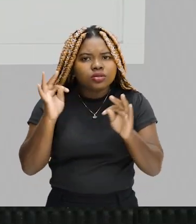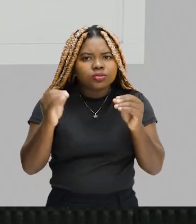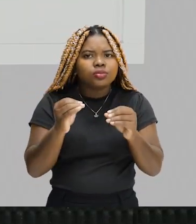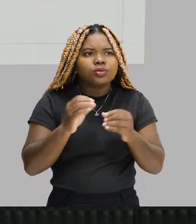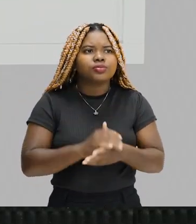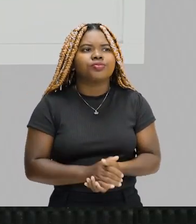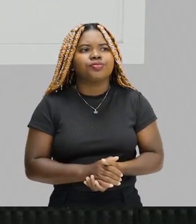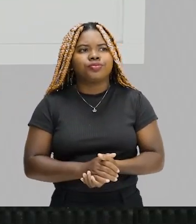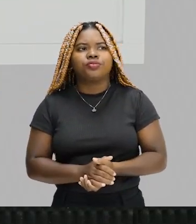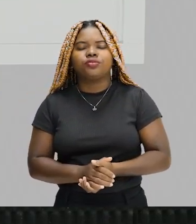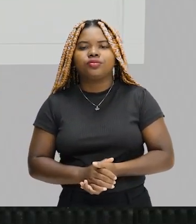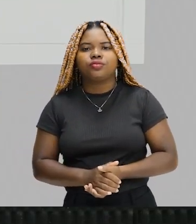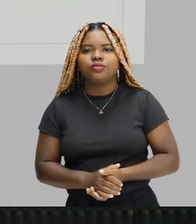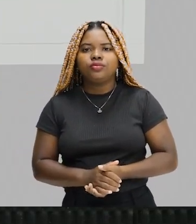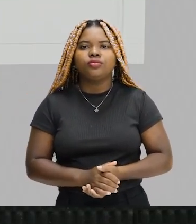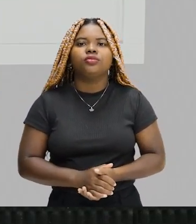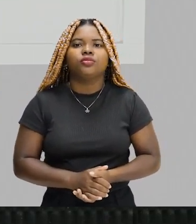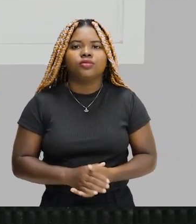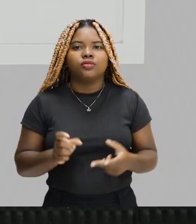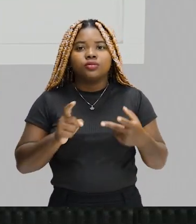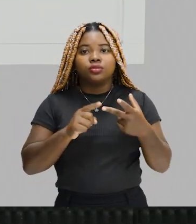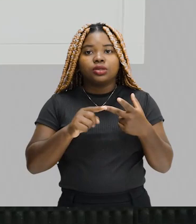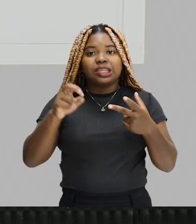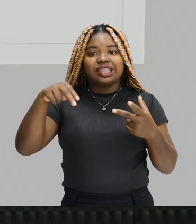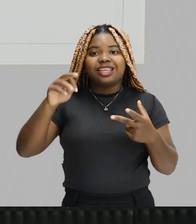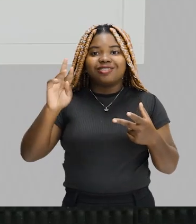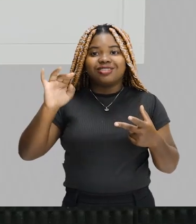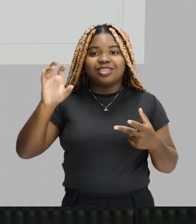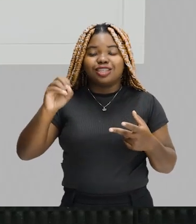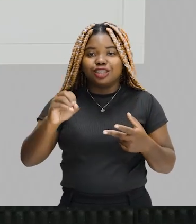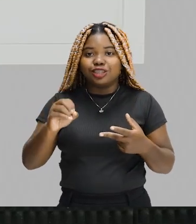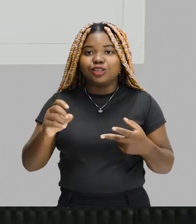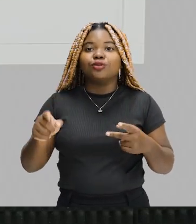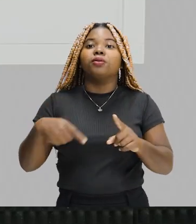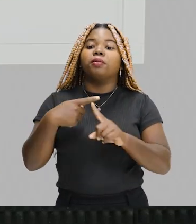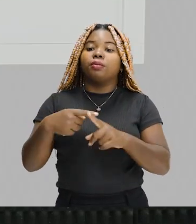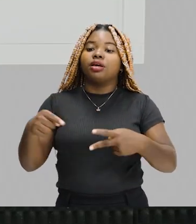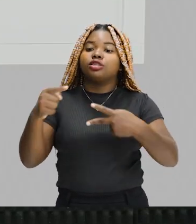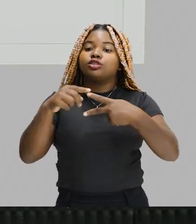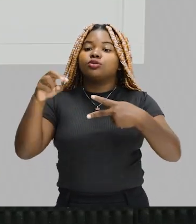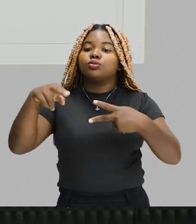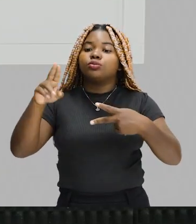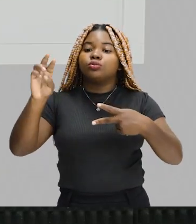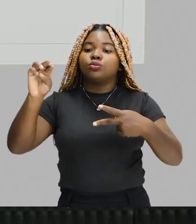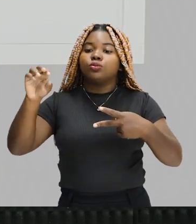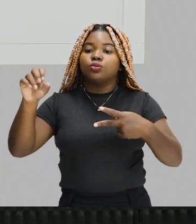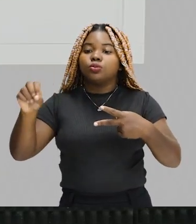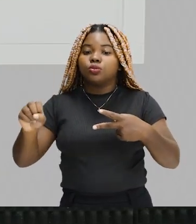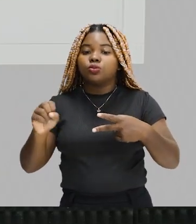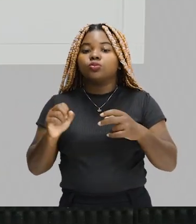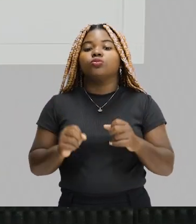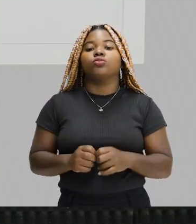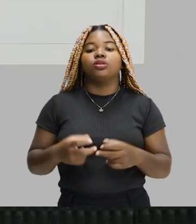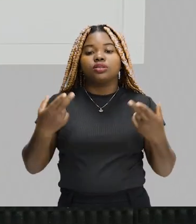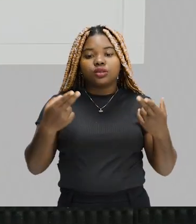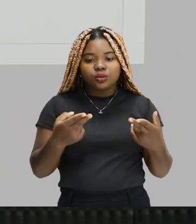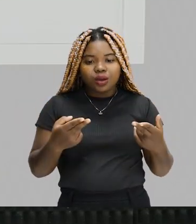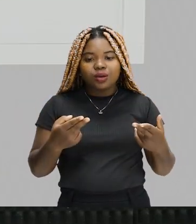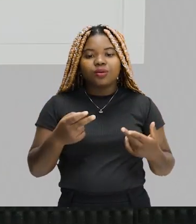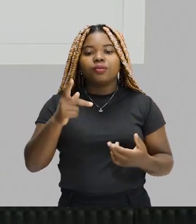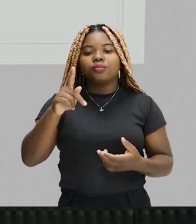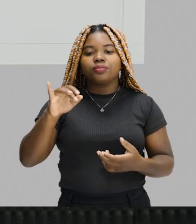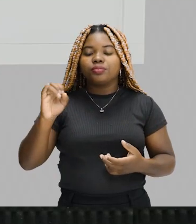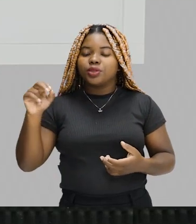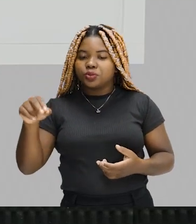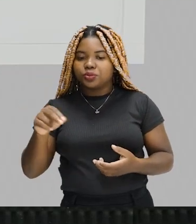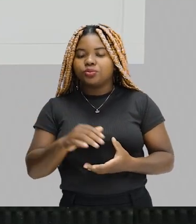carga do neutrino com a carga do muon, isso vai ter que ser igual à carga do pion. Tá